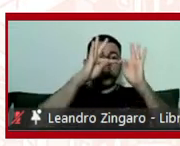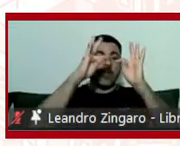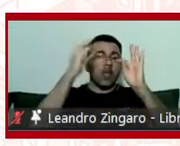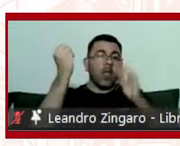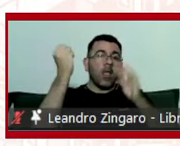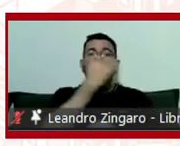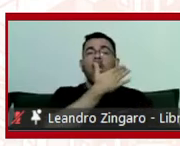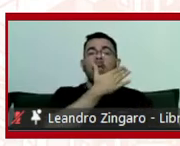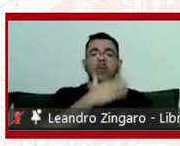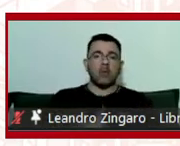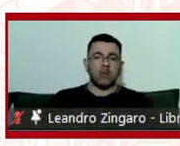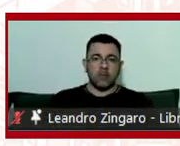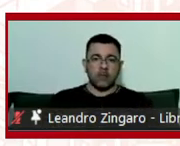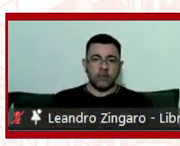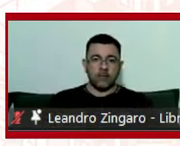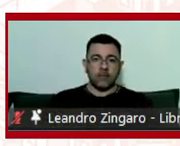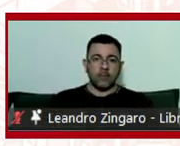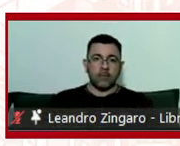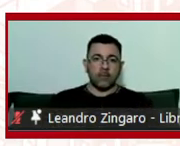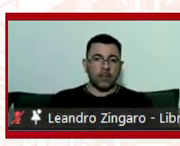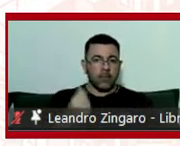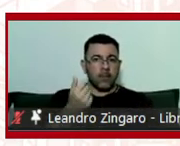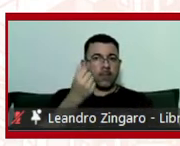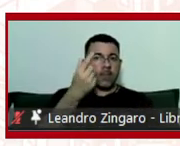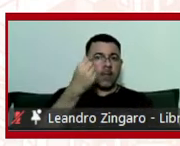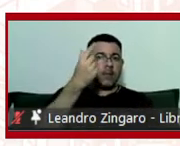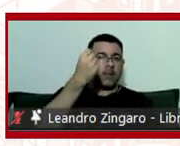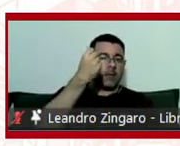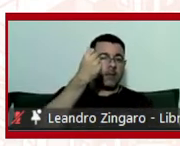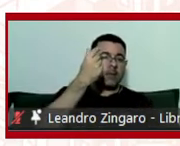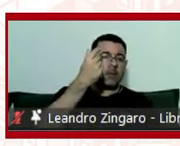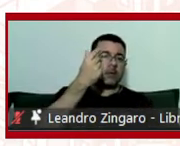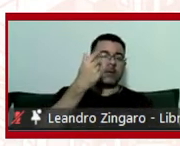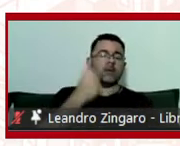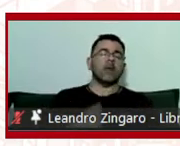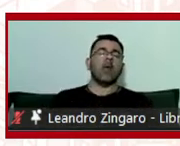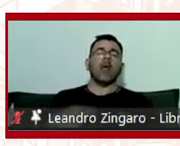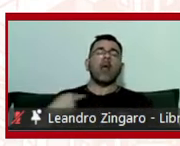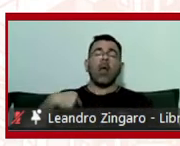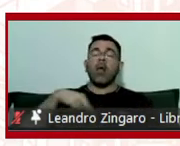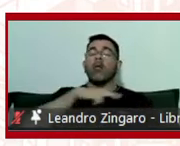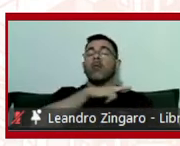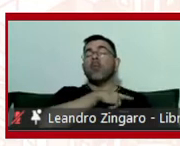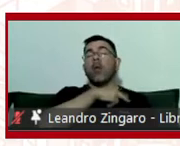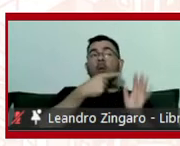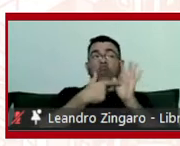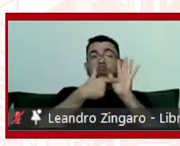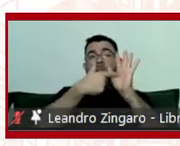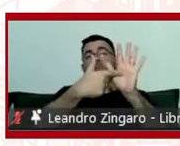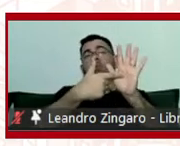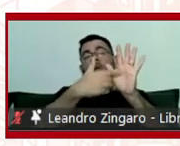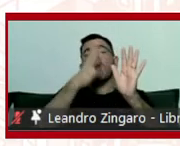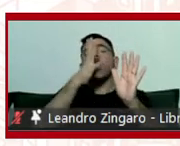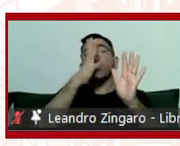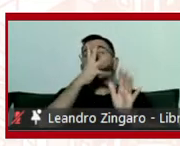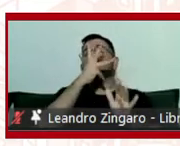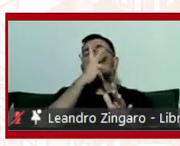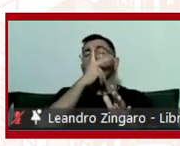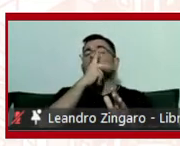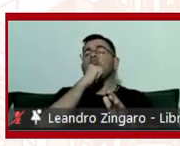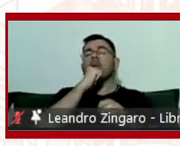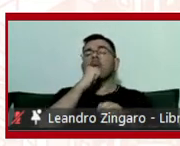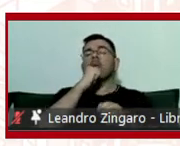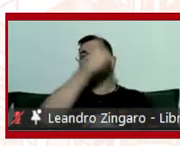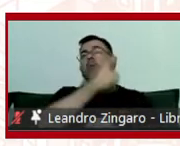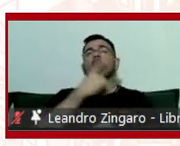pessoas ganhem renda enfim é como o nosso prefeito disse se a gente fosse passar aqui meu irmão a gente ia demorar pode passar 10 horas de conteúdo é